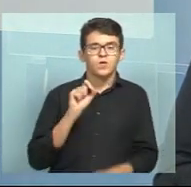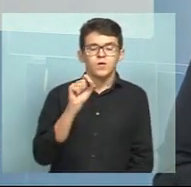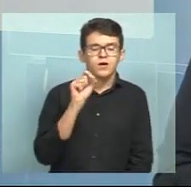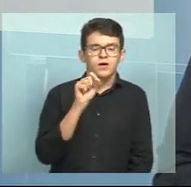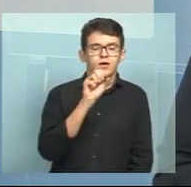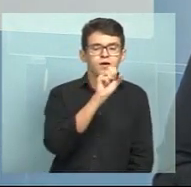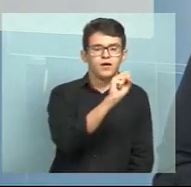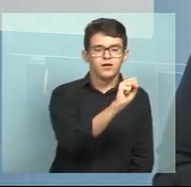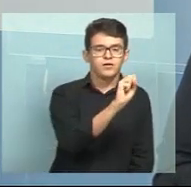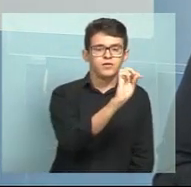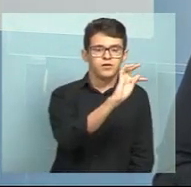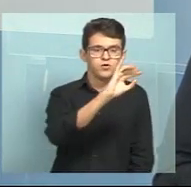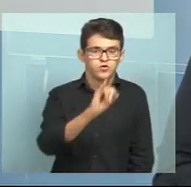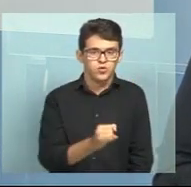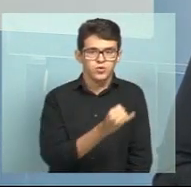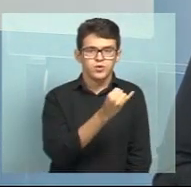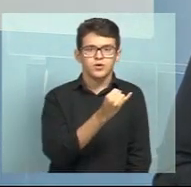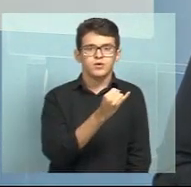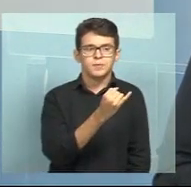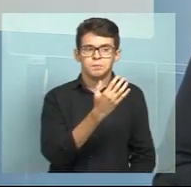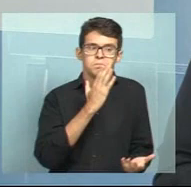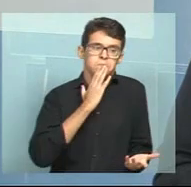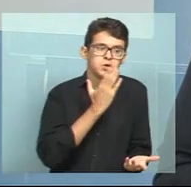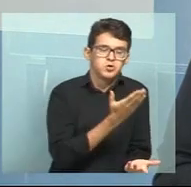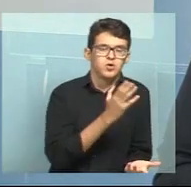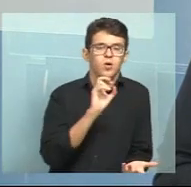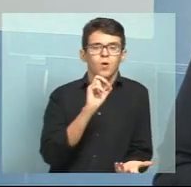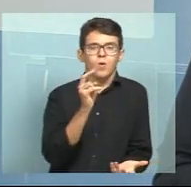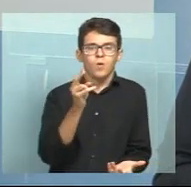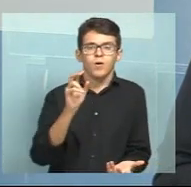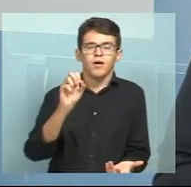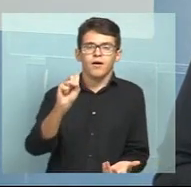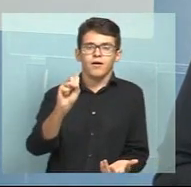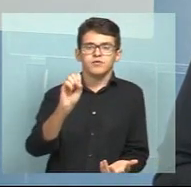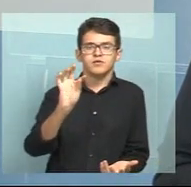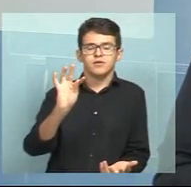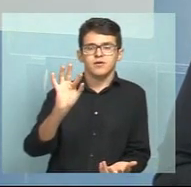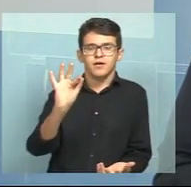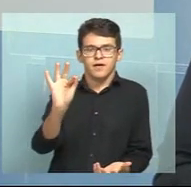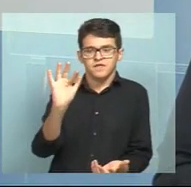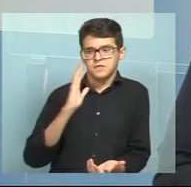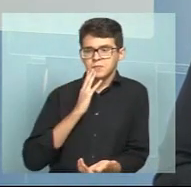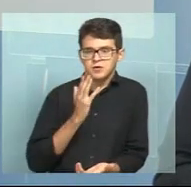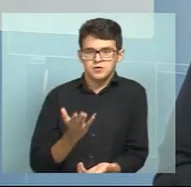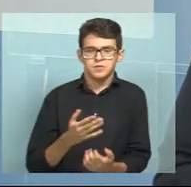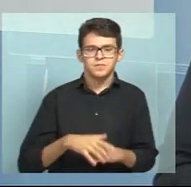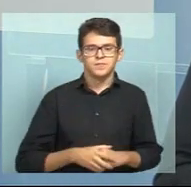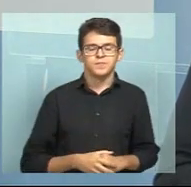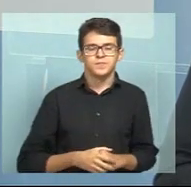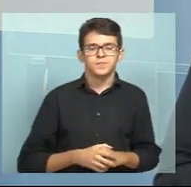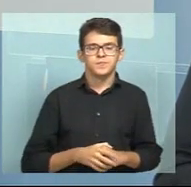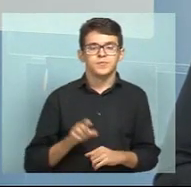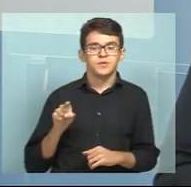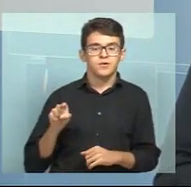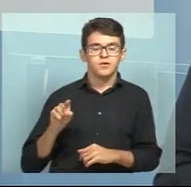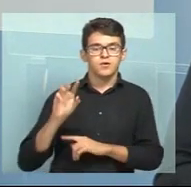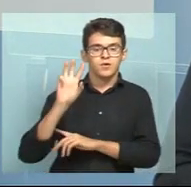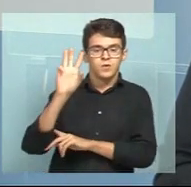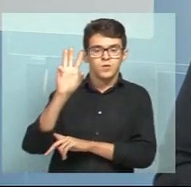STF. Aí vem o que me decepcionou muito Né? O presidente Lula está usando o